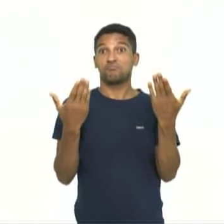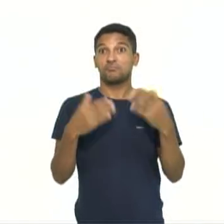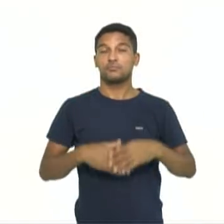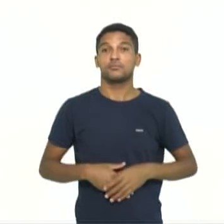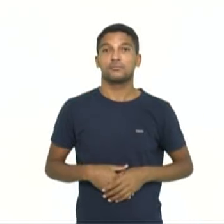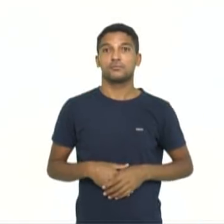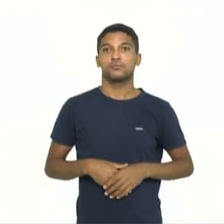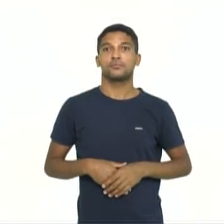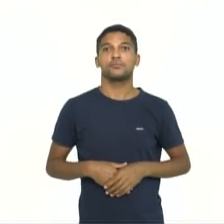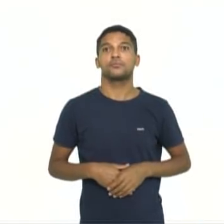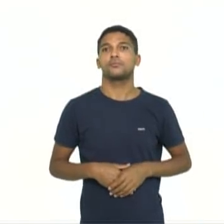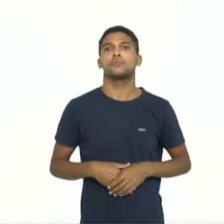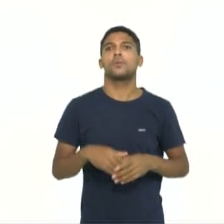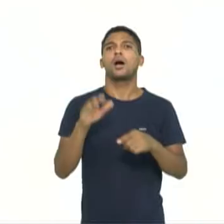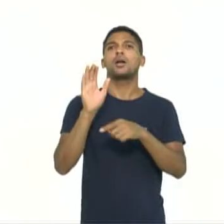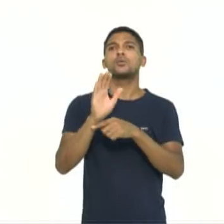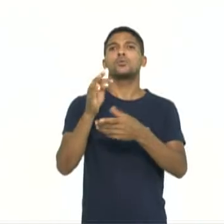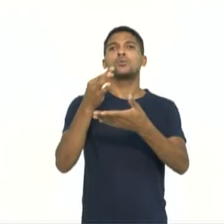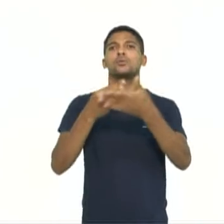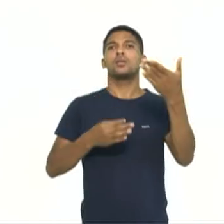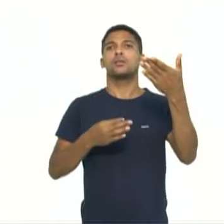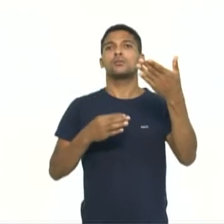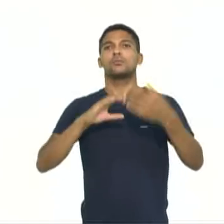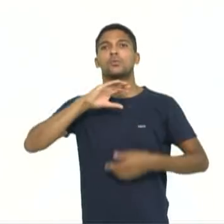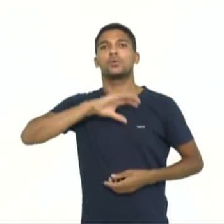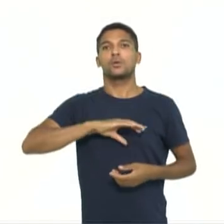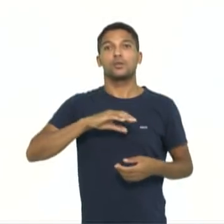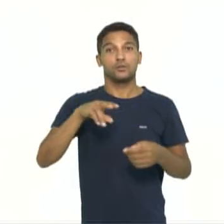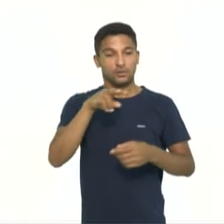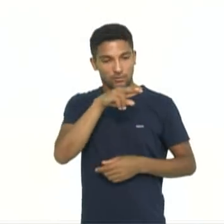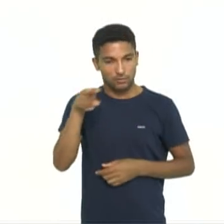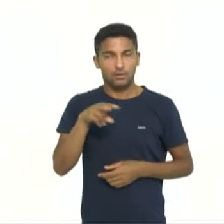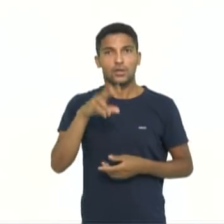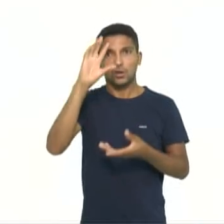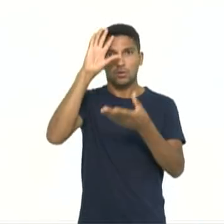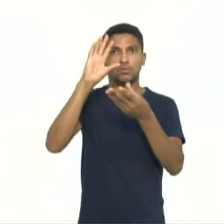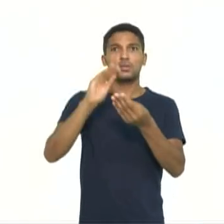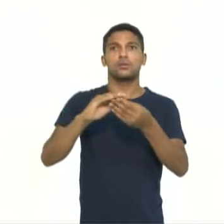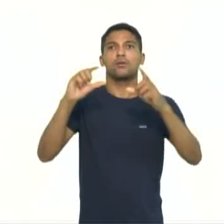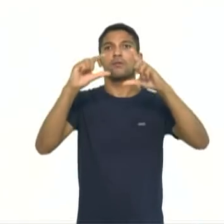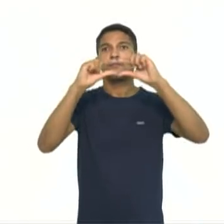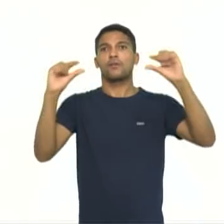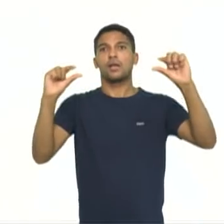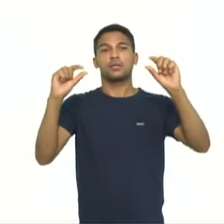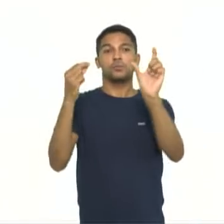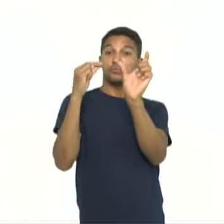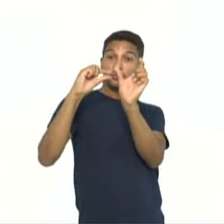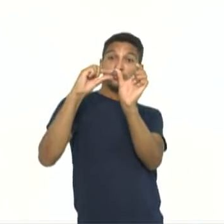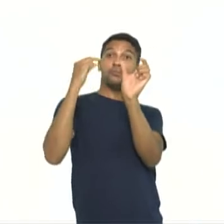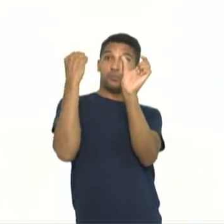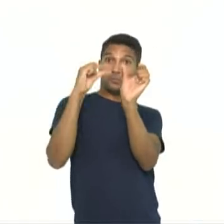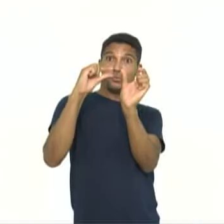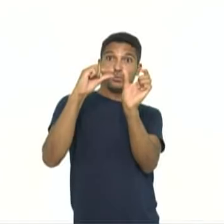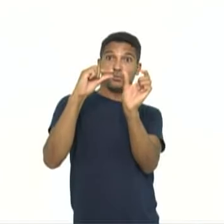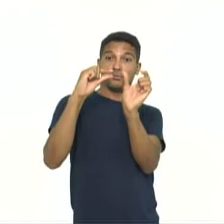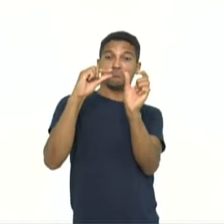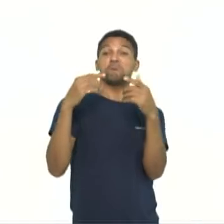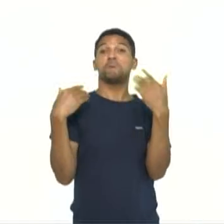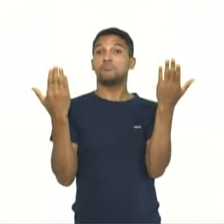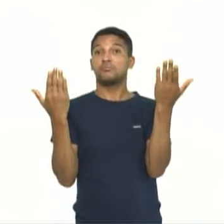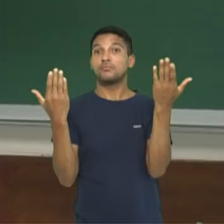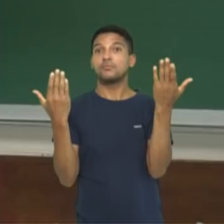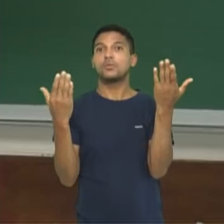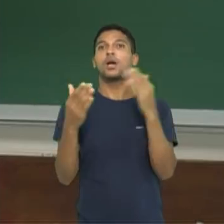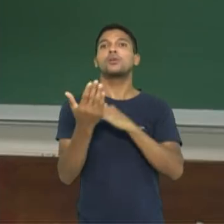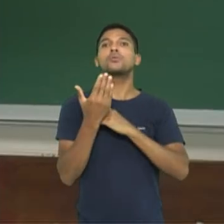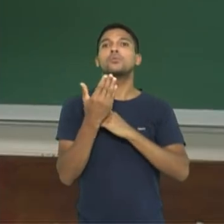No que ela contribui para a compreensão da frase, para que a frase possa ter mais coesão e fique do ponto de vista